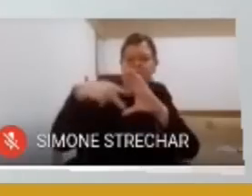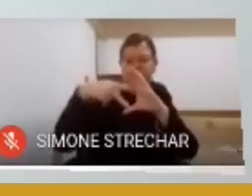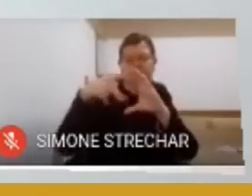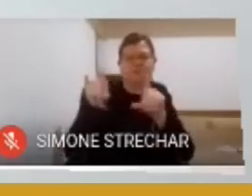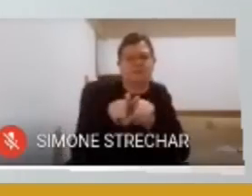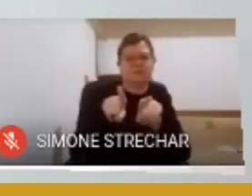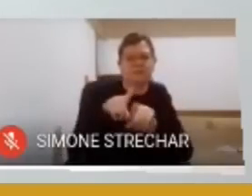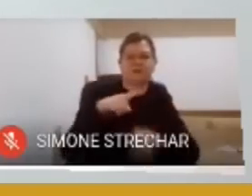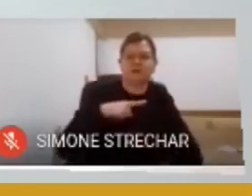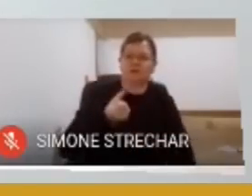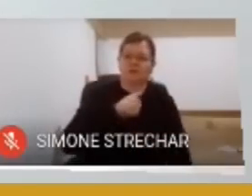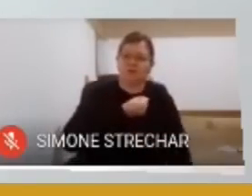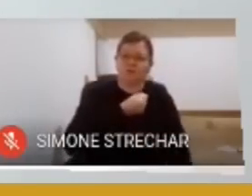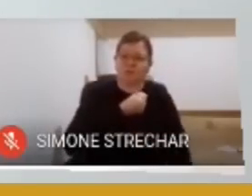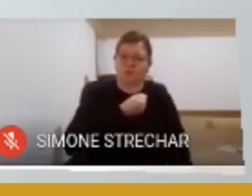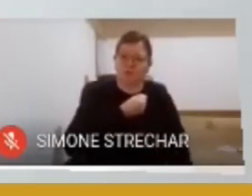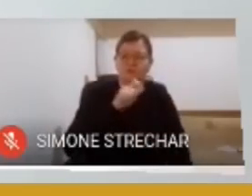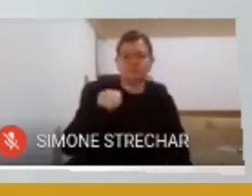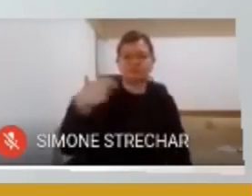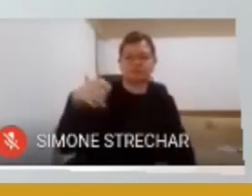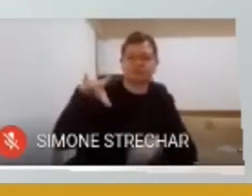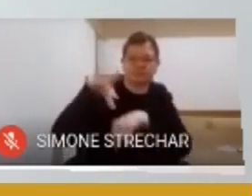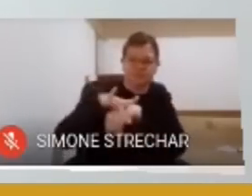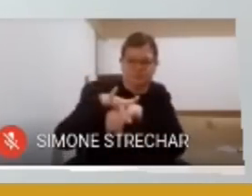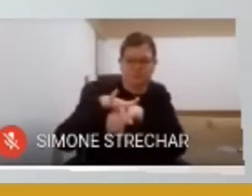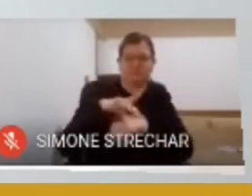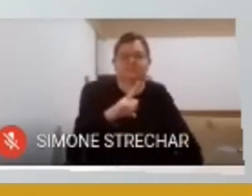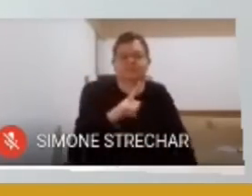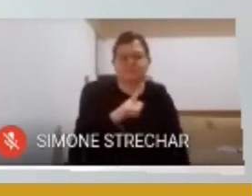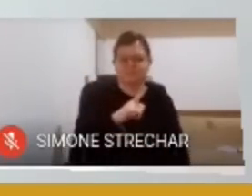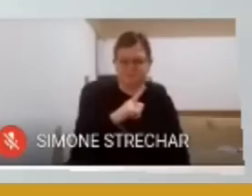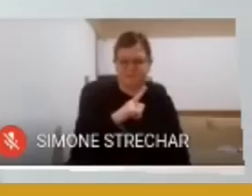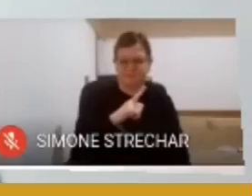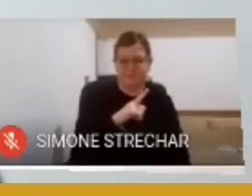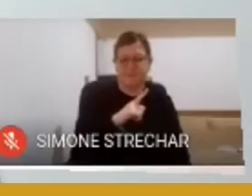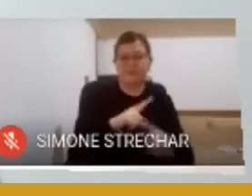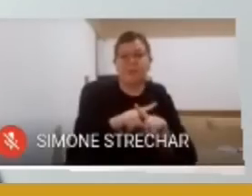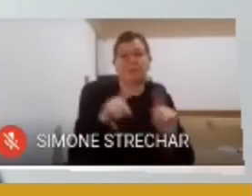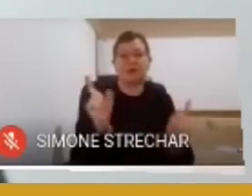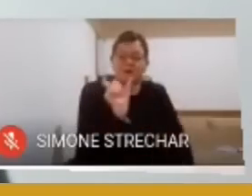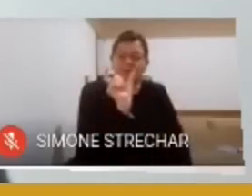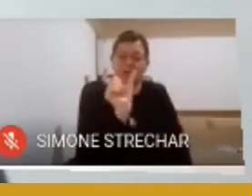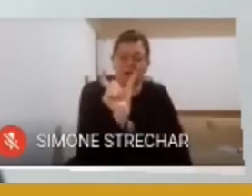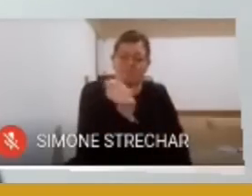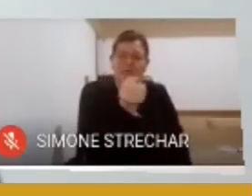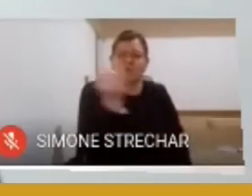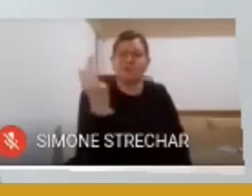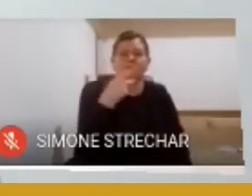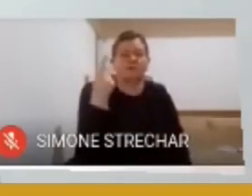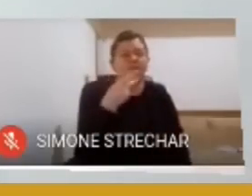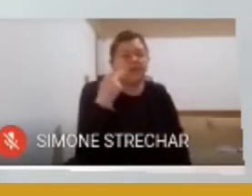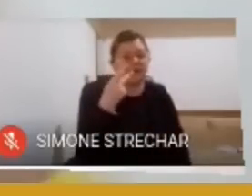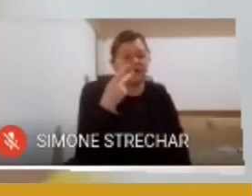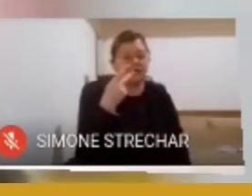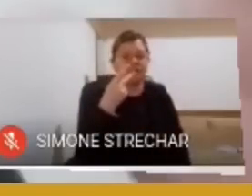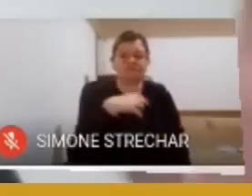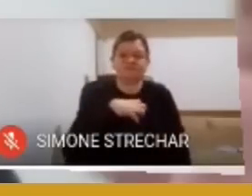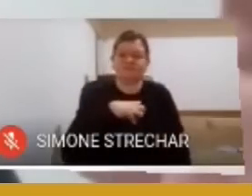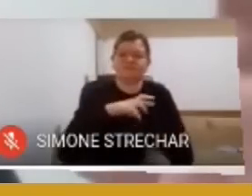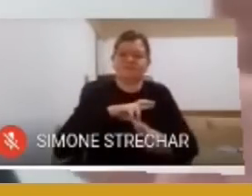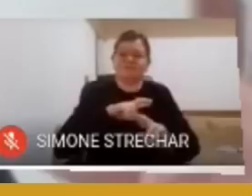forma errada, porque muitas vezes nós utilizamos o termo médico, um termo clínico, para o